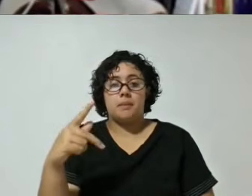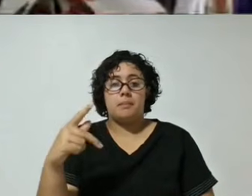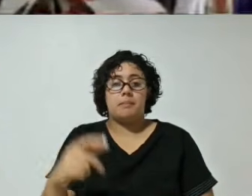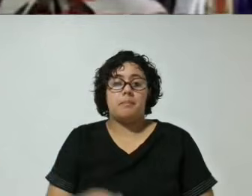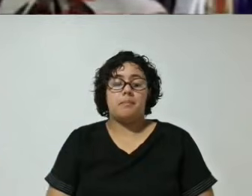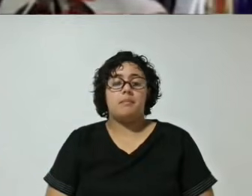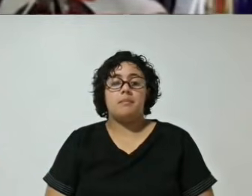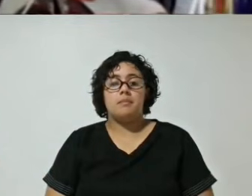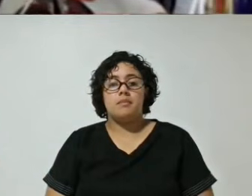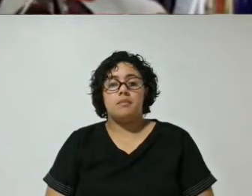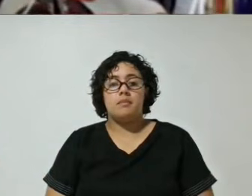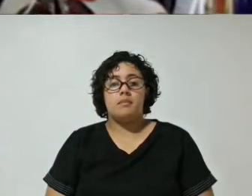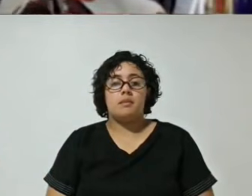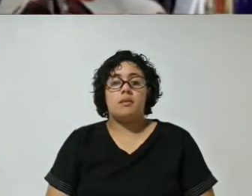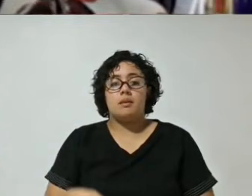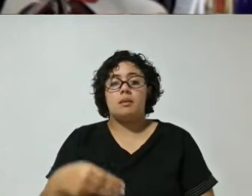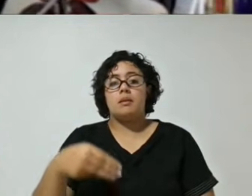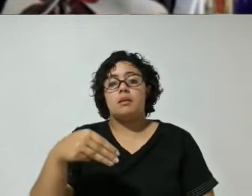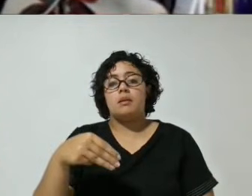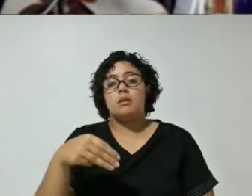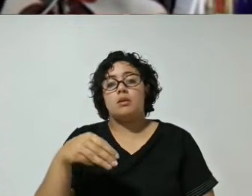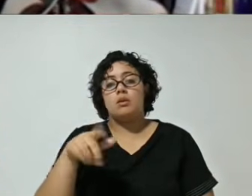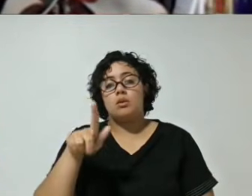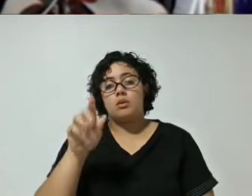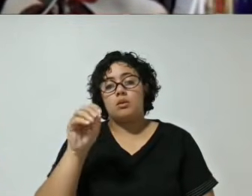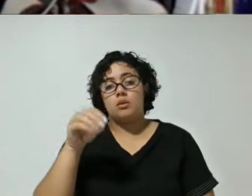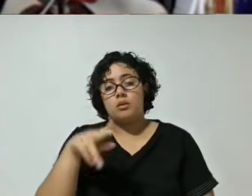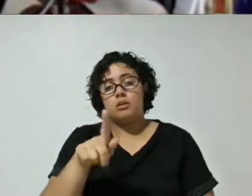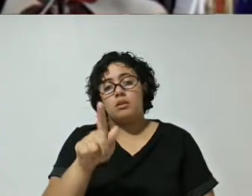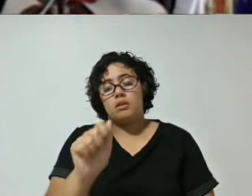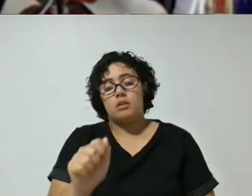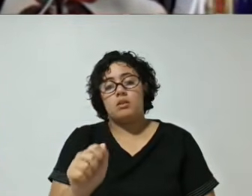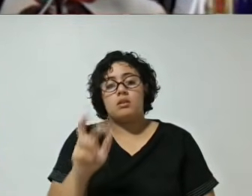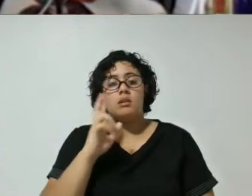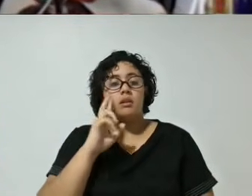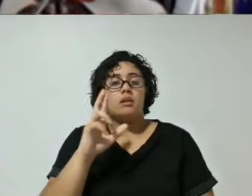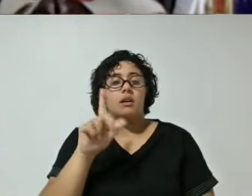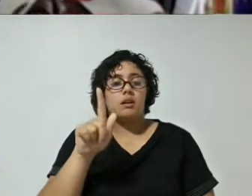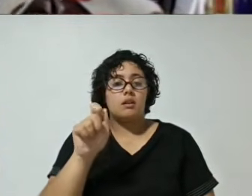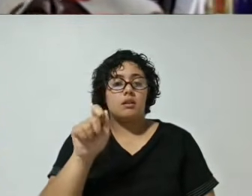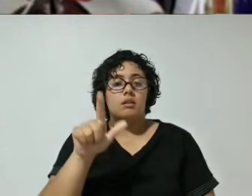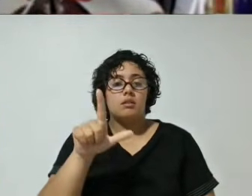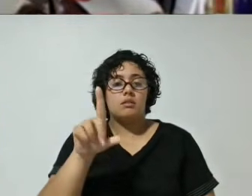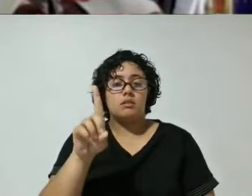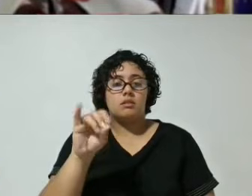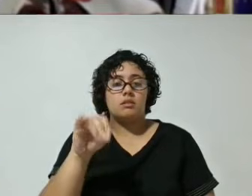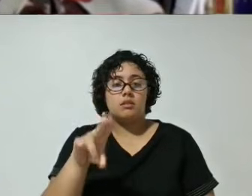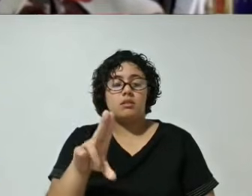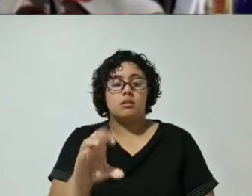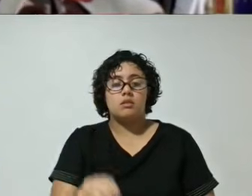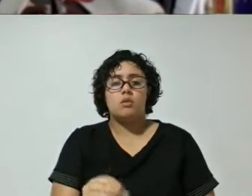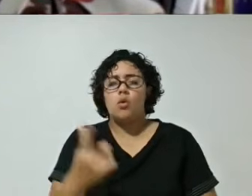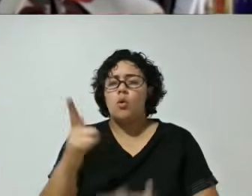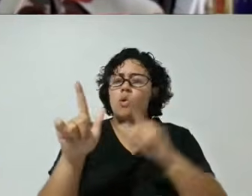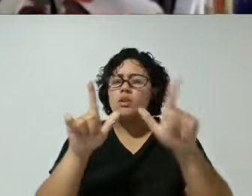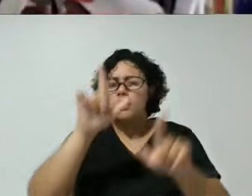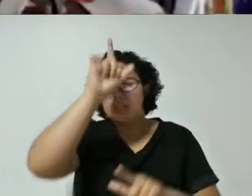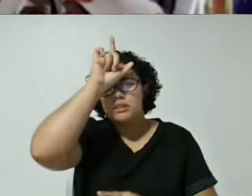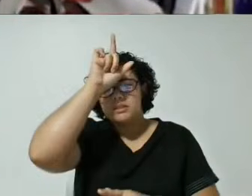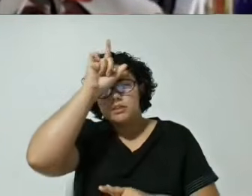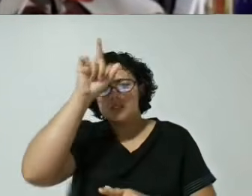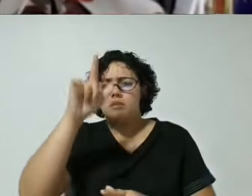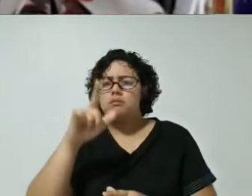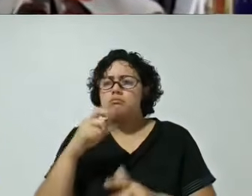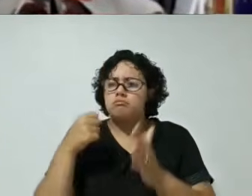seu Galdino, a Associação Comunitária do Bairro São Bernardo e outras lideranças, né, encabeçaram uma luta, né, em